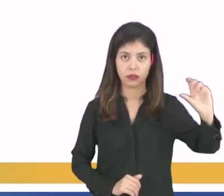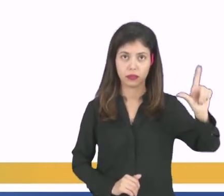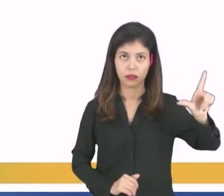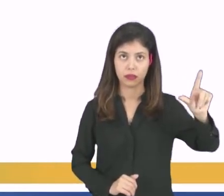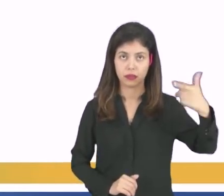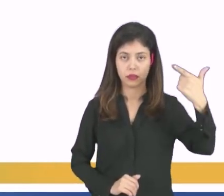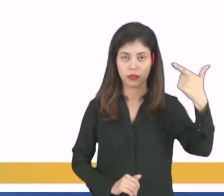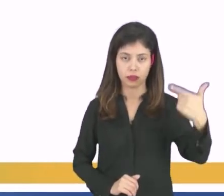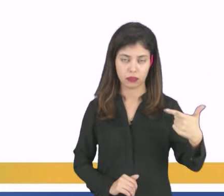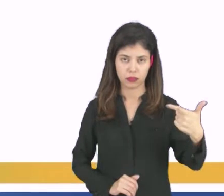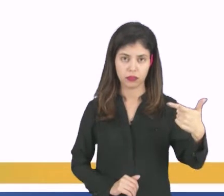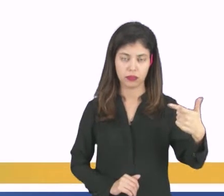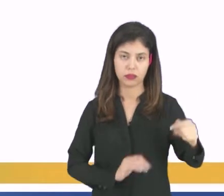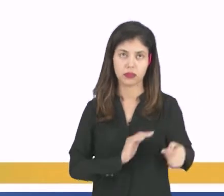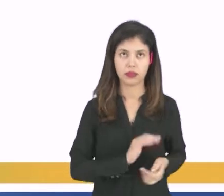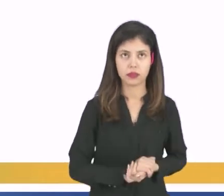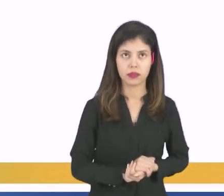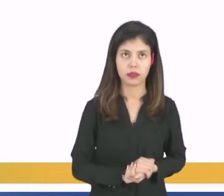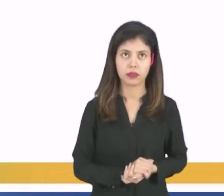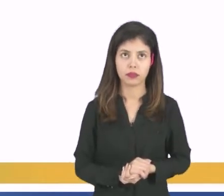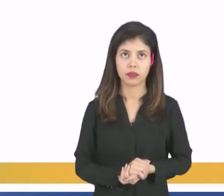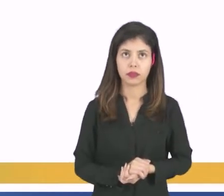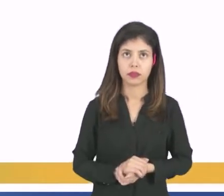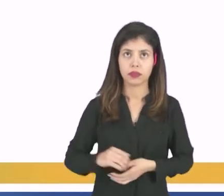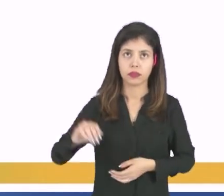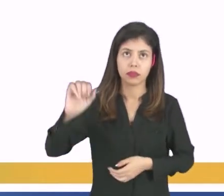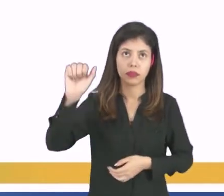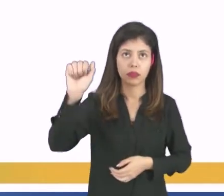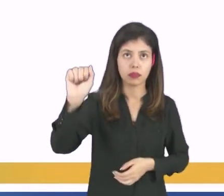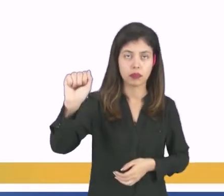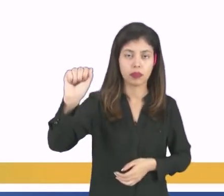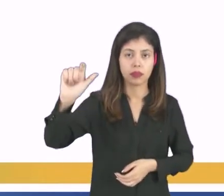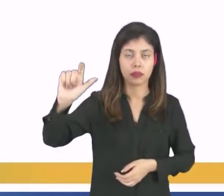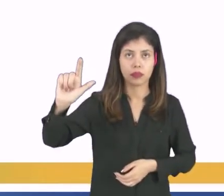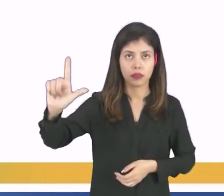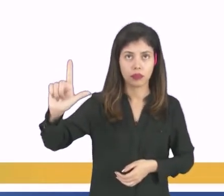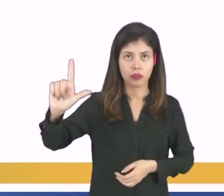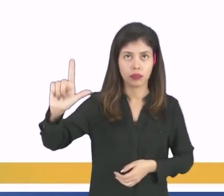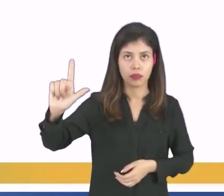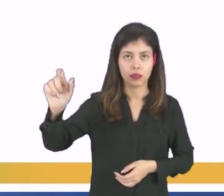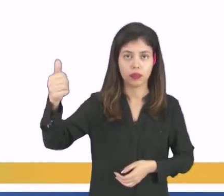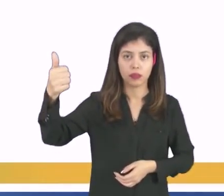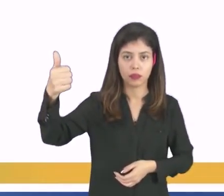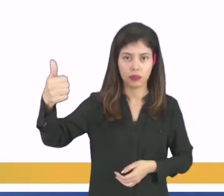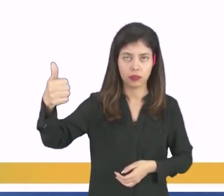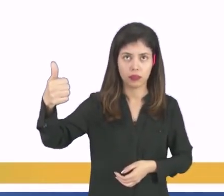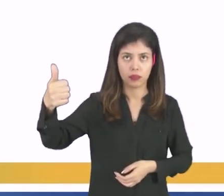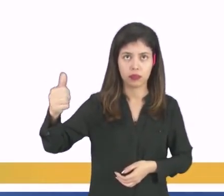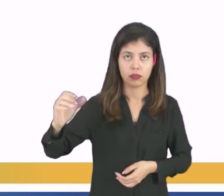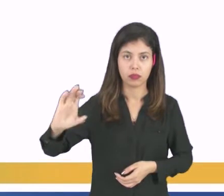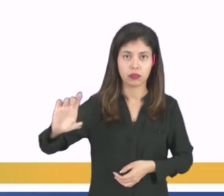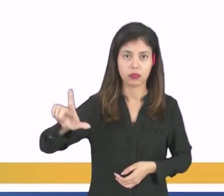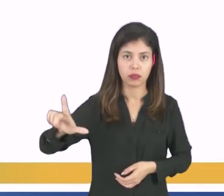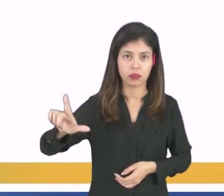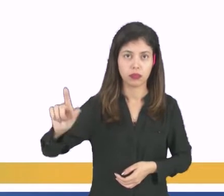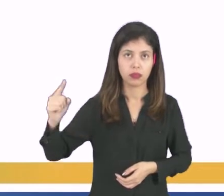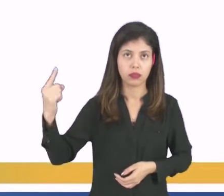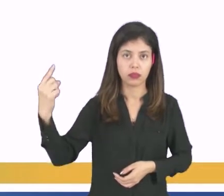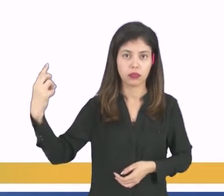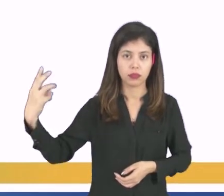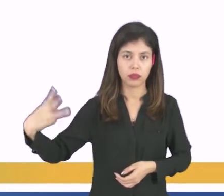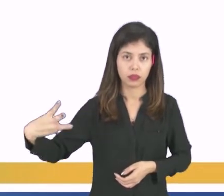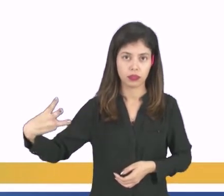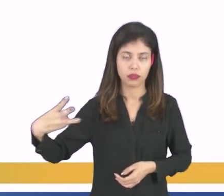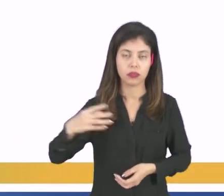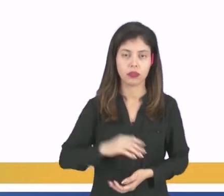o cloro igual a 2. Lado dos produtos, o alumínio só tem um átomo e o